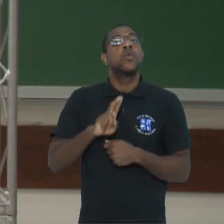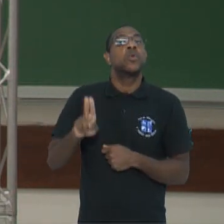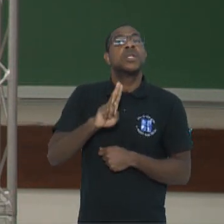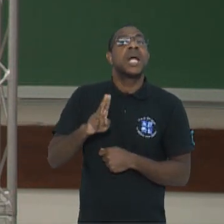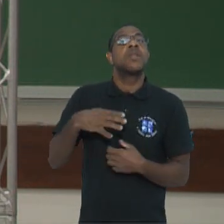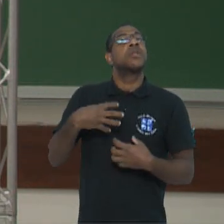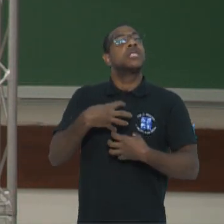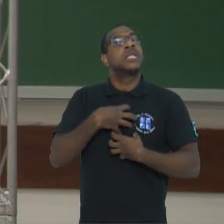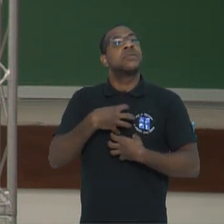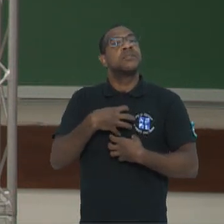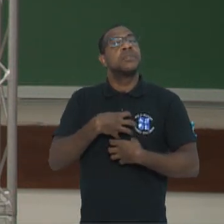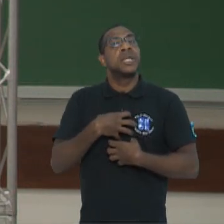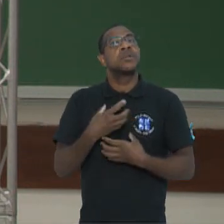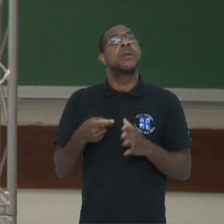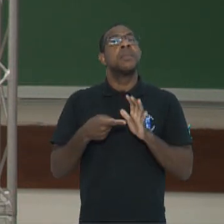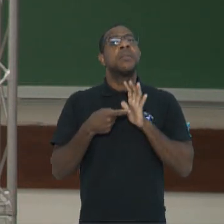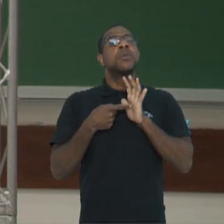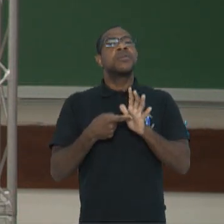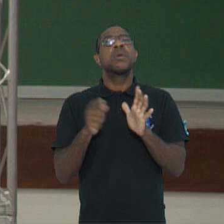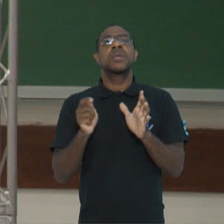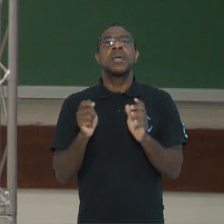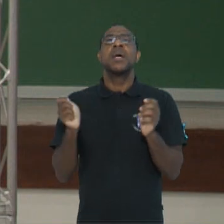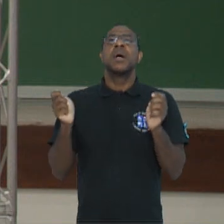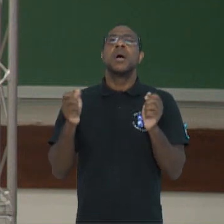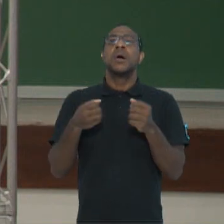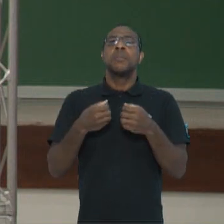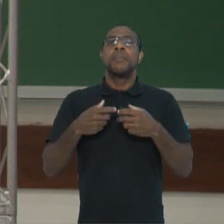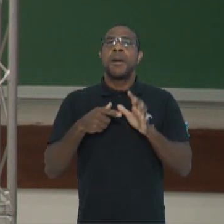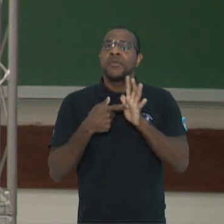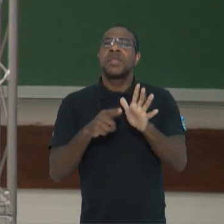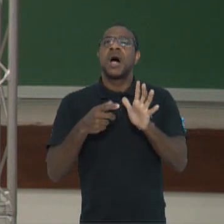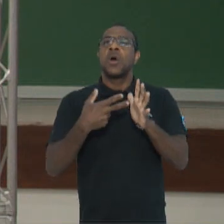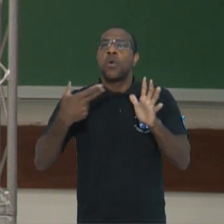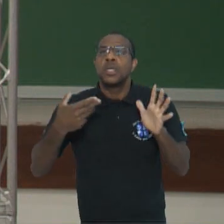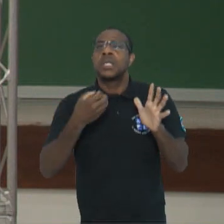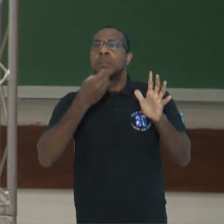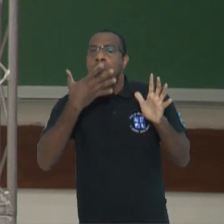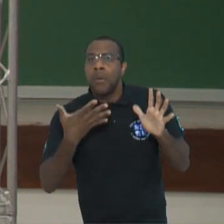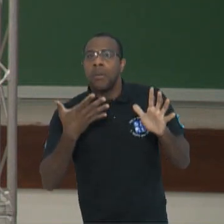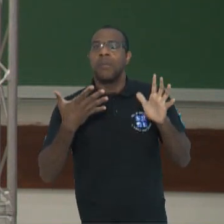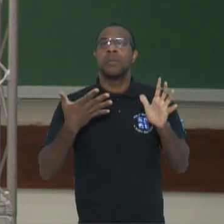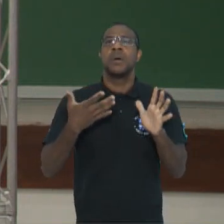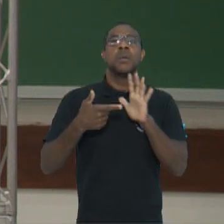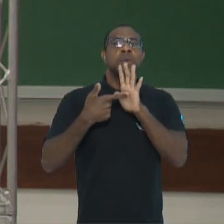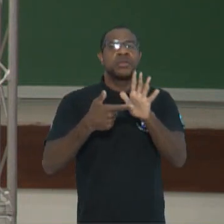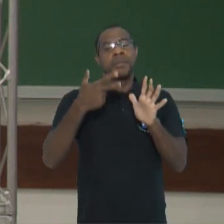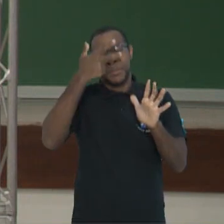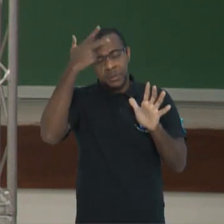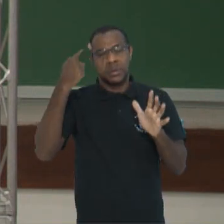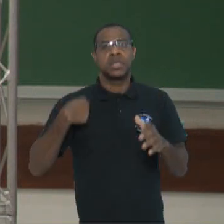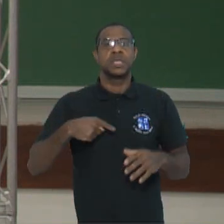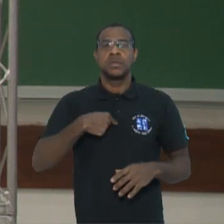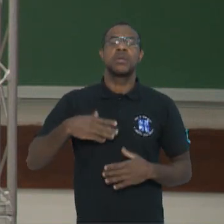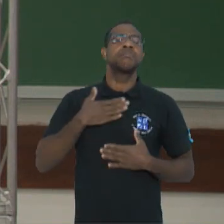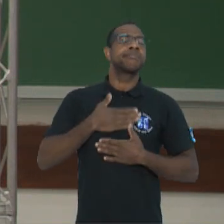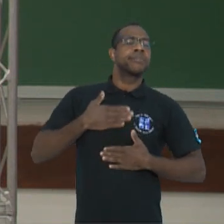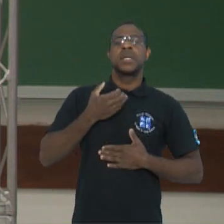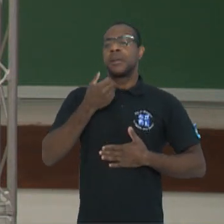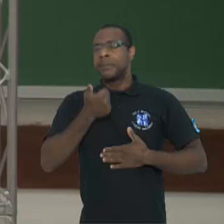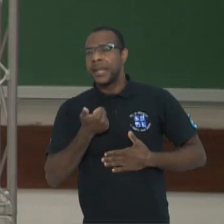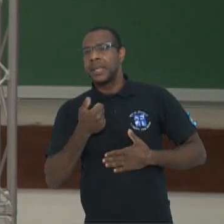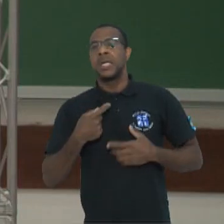nossos feelings, para expressar de forma positiva, mostrar para as pessoas que estamos bem, que não estamos bem, que